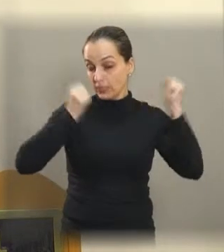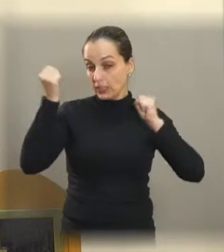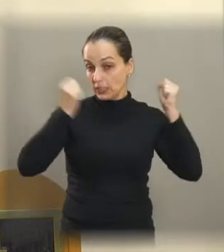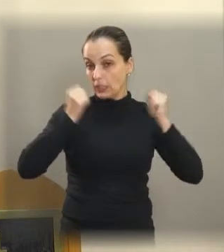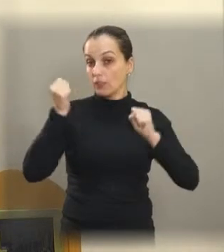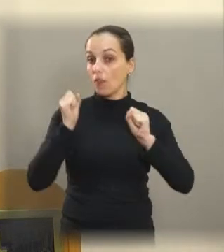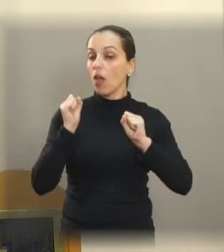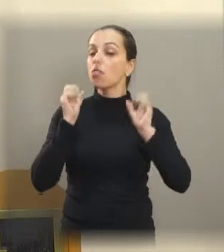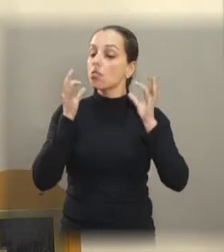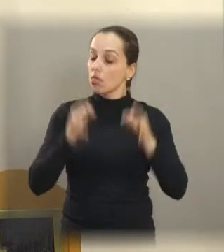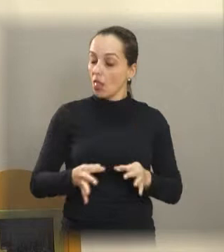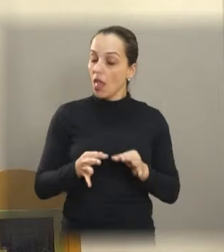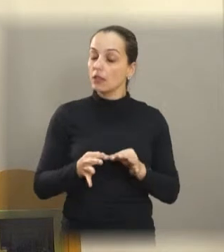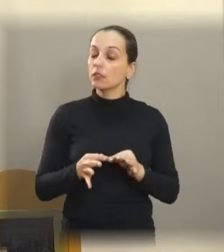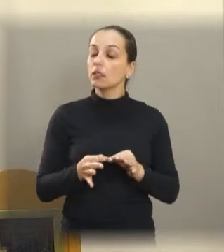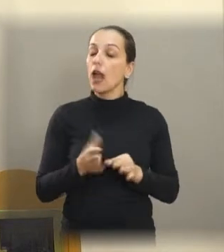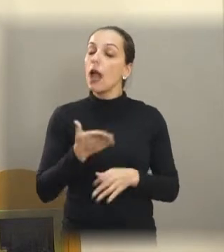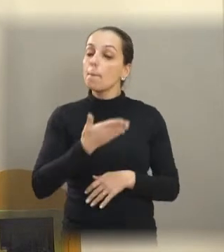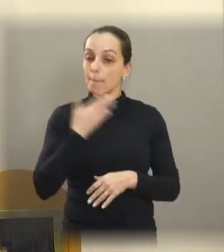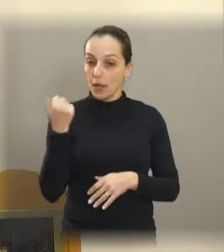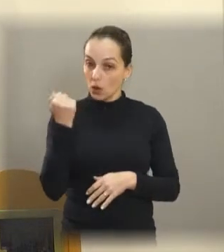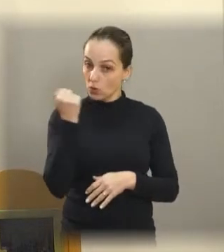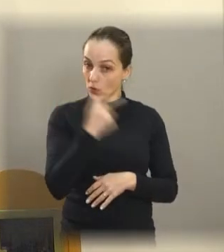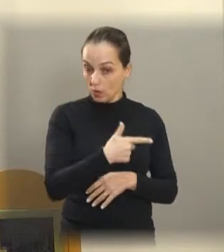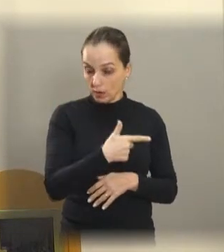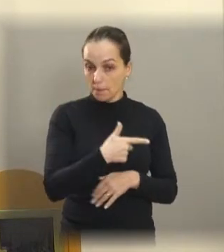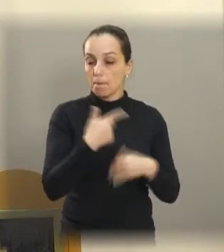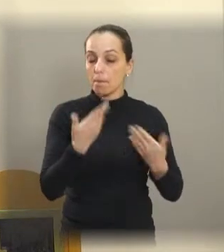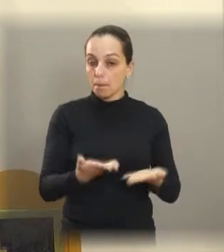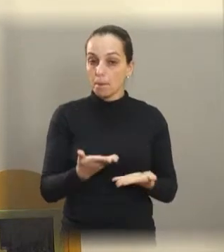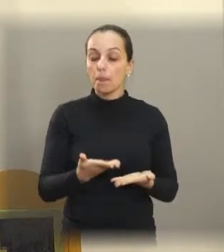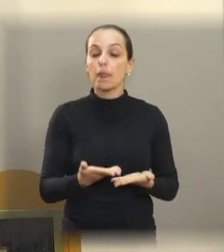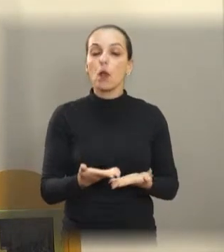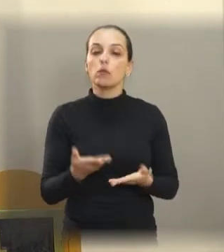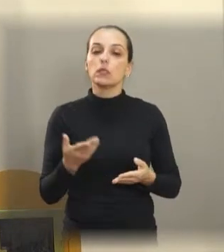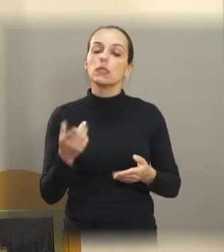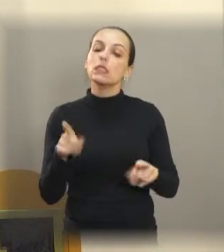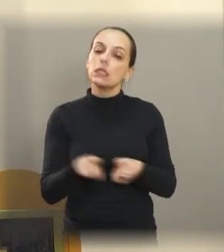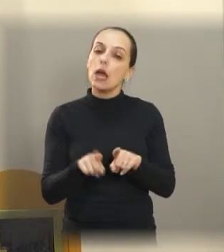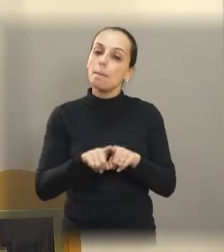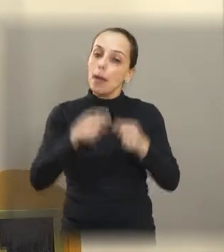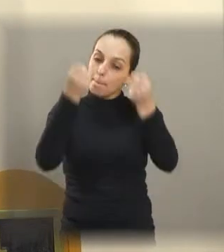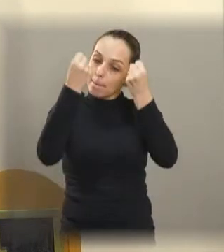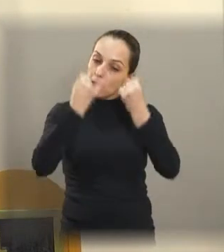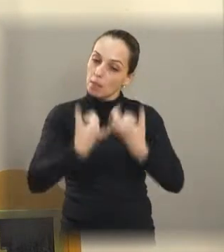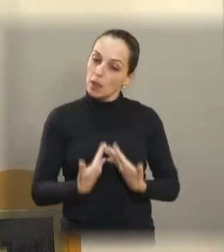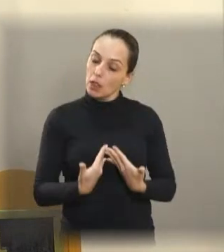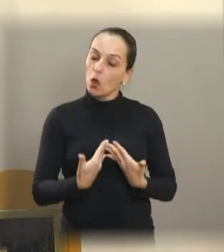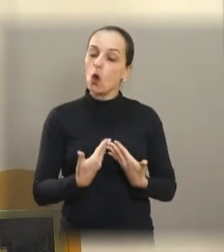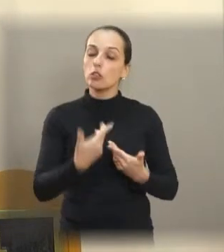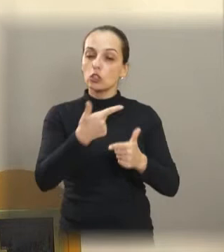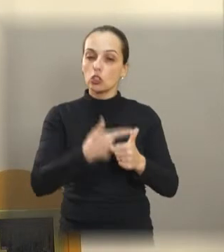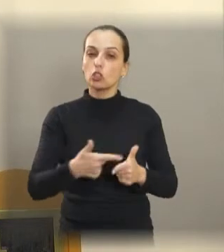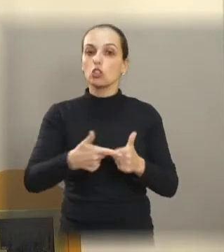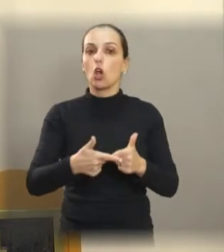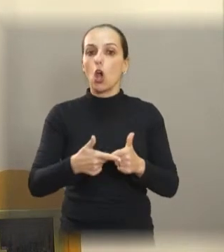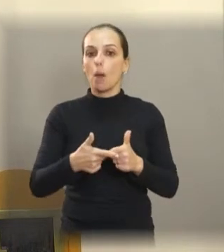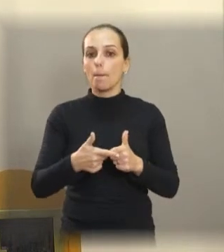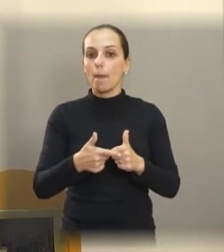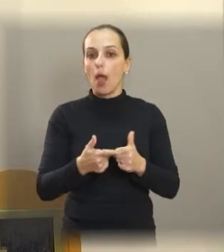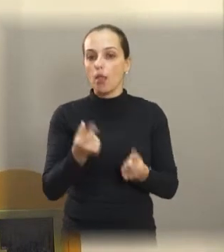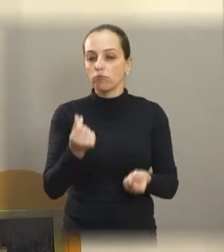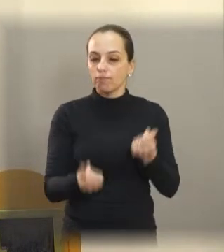forma ajuda a minimizar. Ela aproveitou a ocasião também para explicar a respeito do processo de